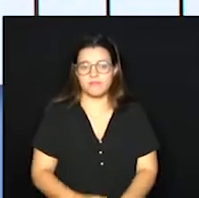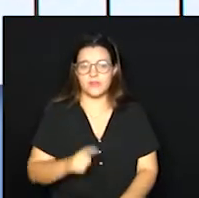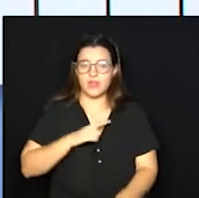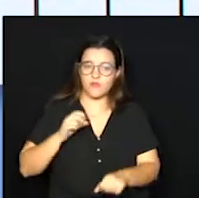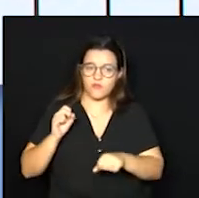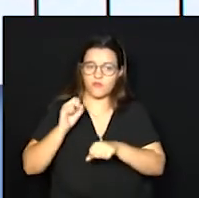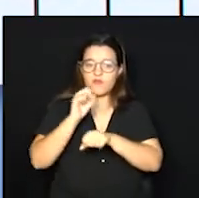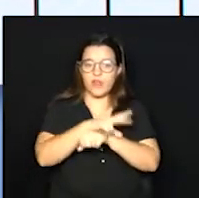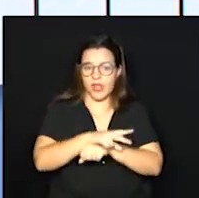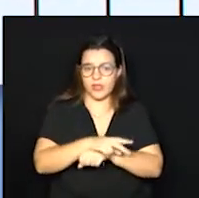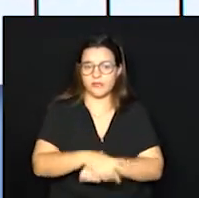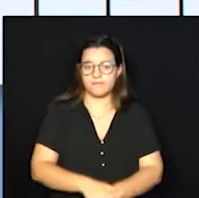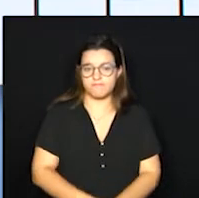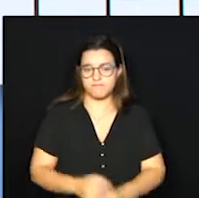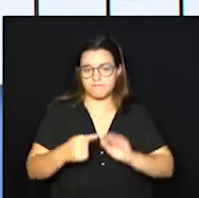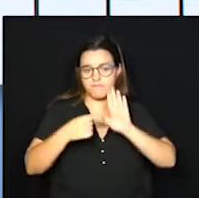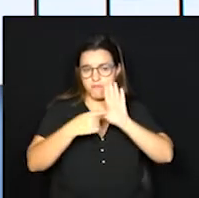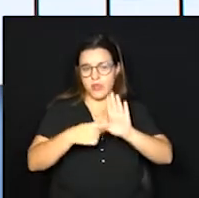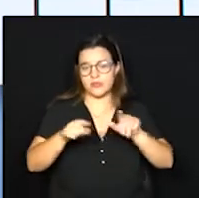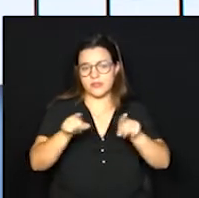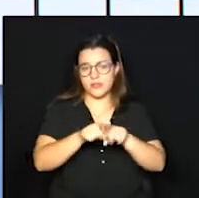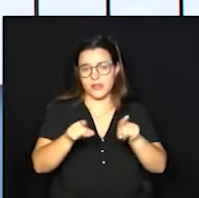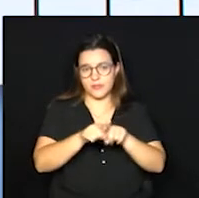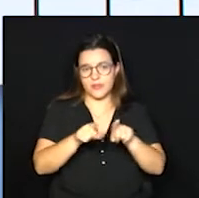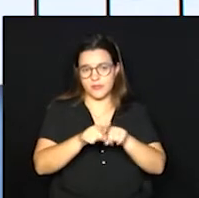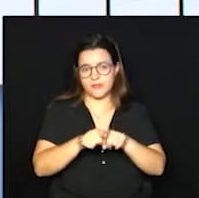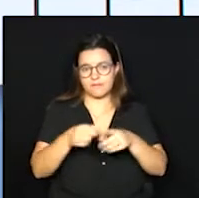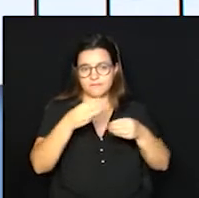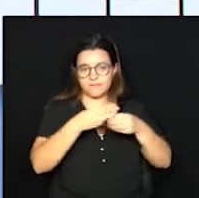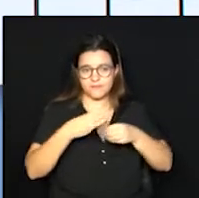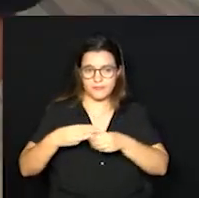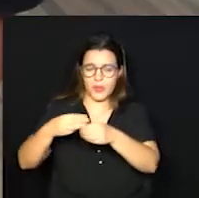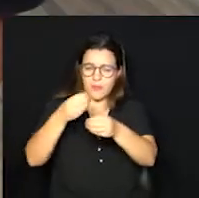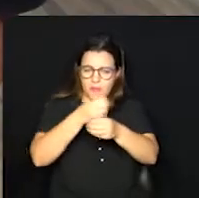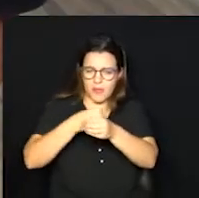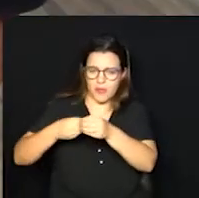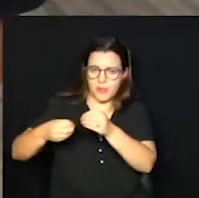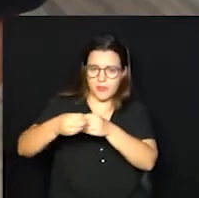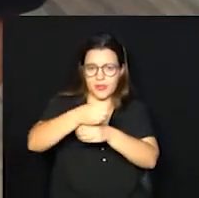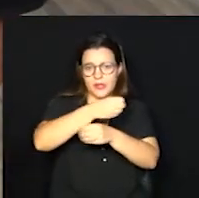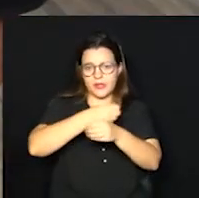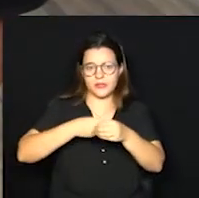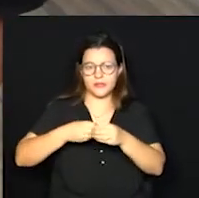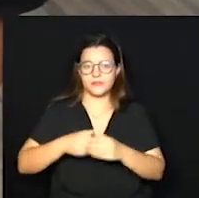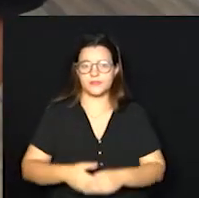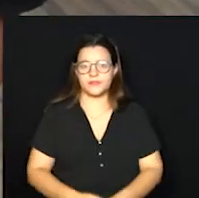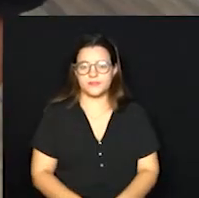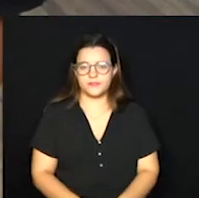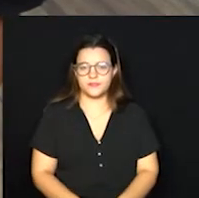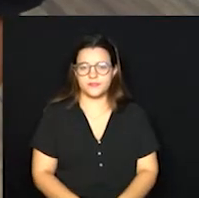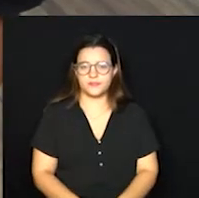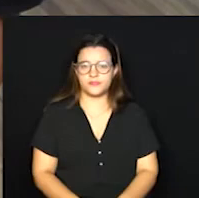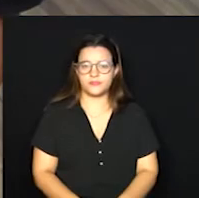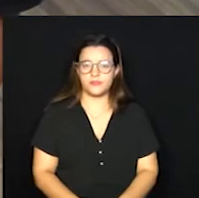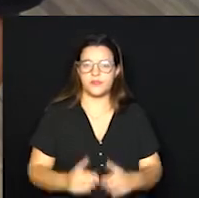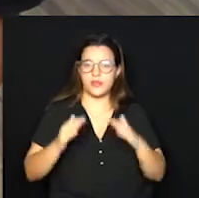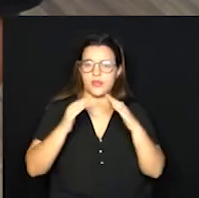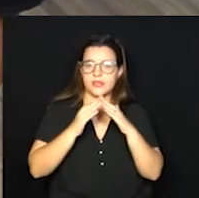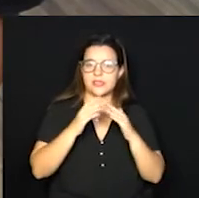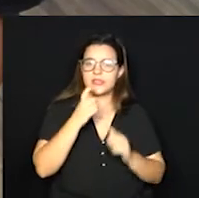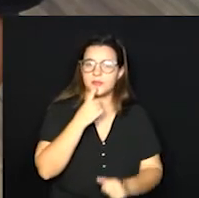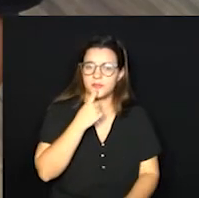também são destinadas a vocês que moram aqui nas cidades conurbadas. No caso aqui, caseiro, olha só, moradores de